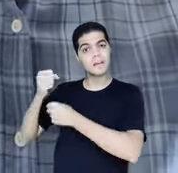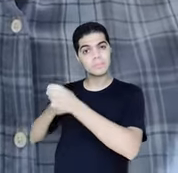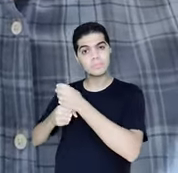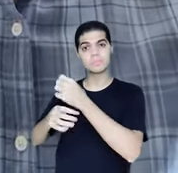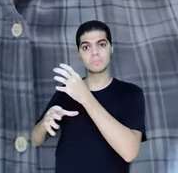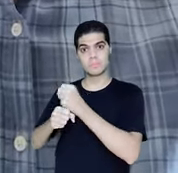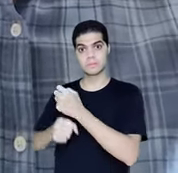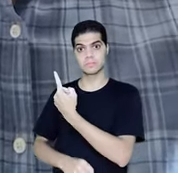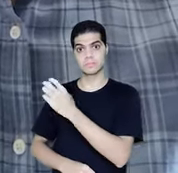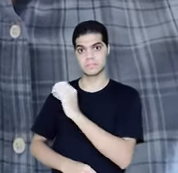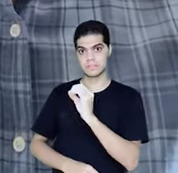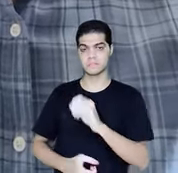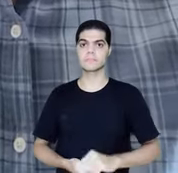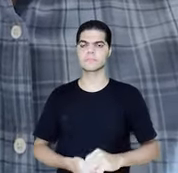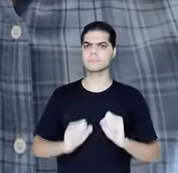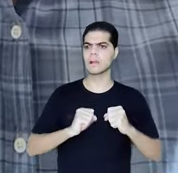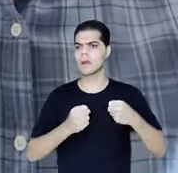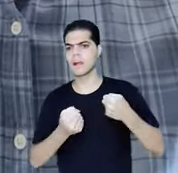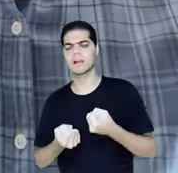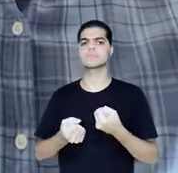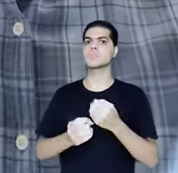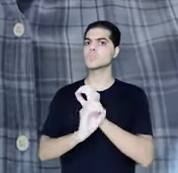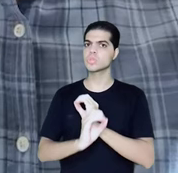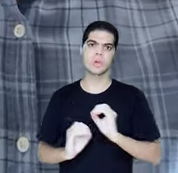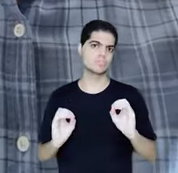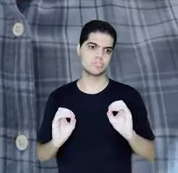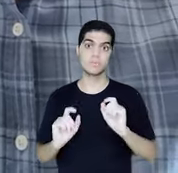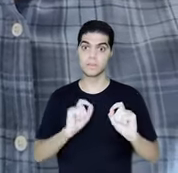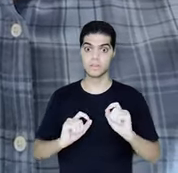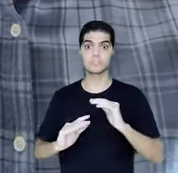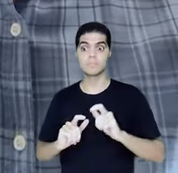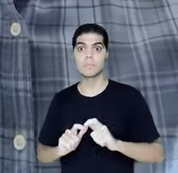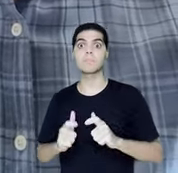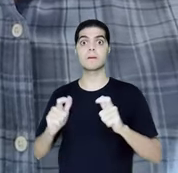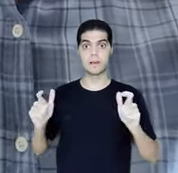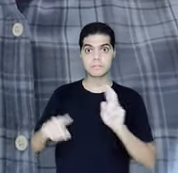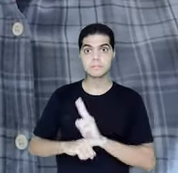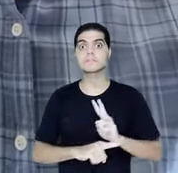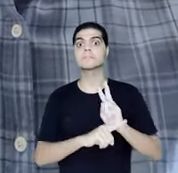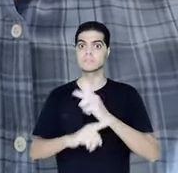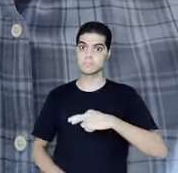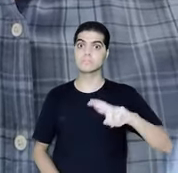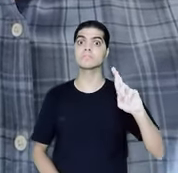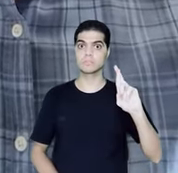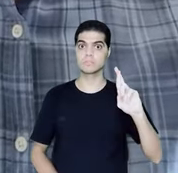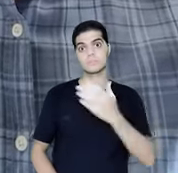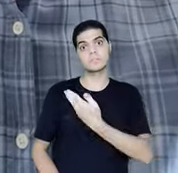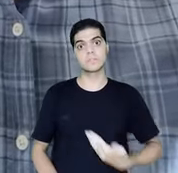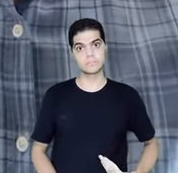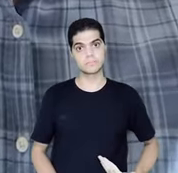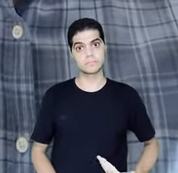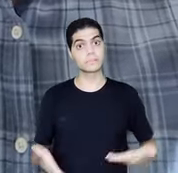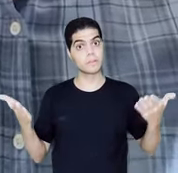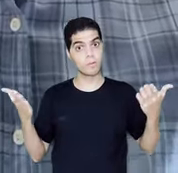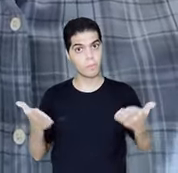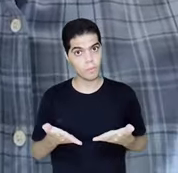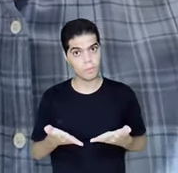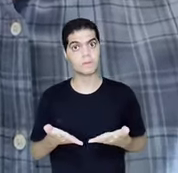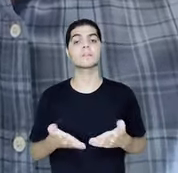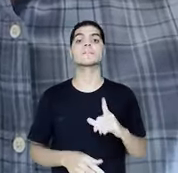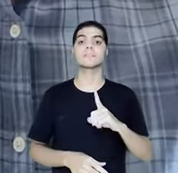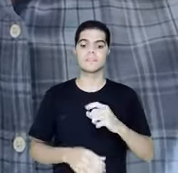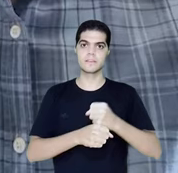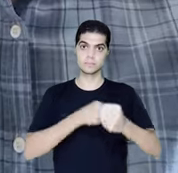centenário, nenhuma resistência havia à crescente tutela religiosa sobre o Estado. Pois agora,